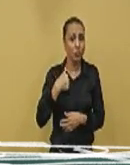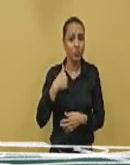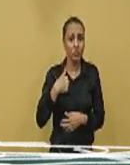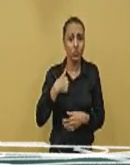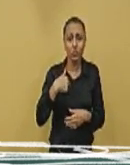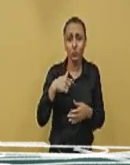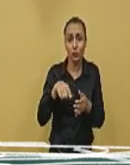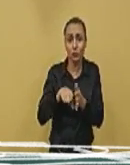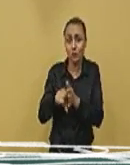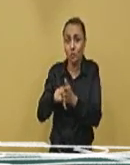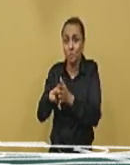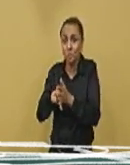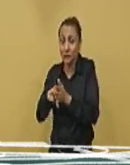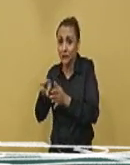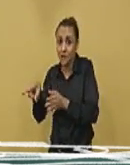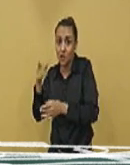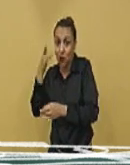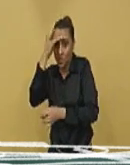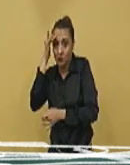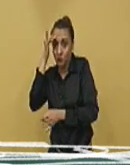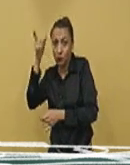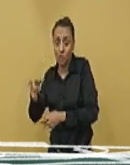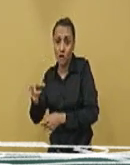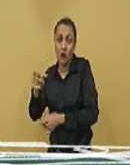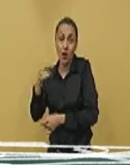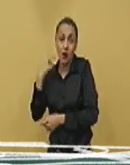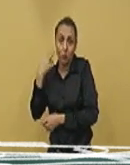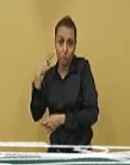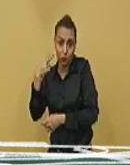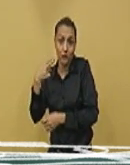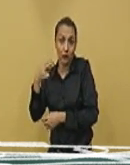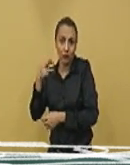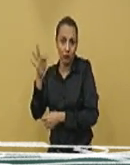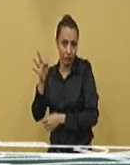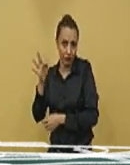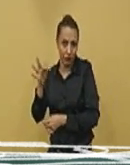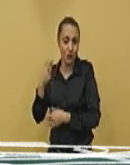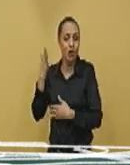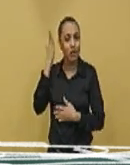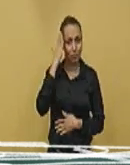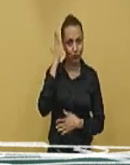consultar a Procuradoria Federal, né? Eu sei que